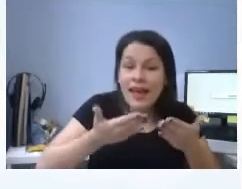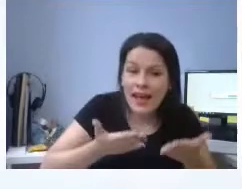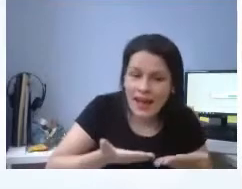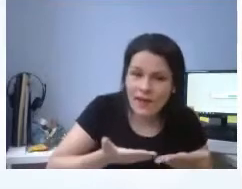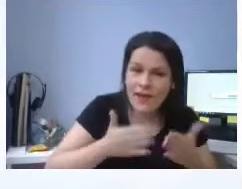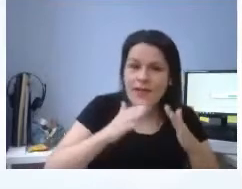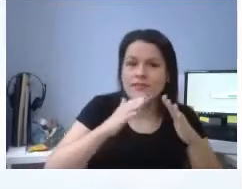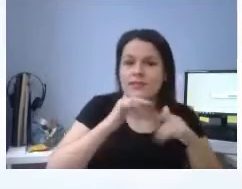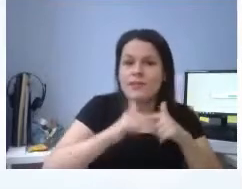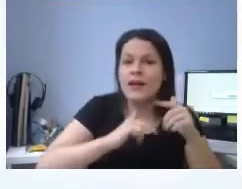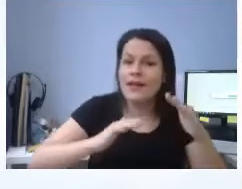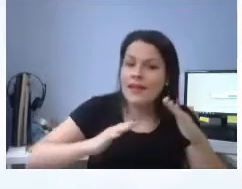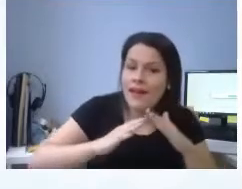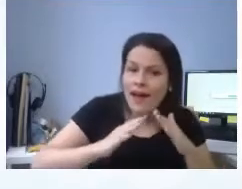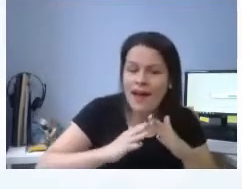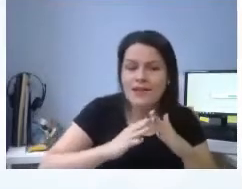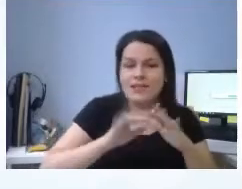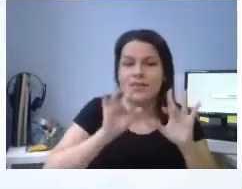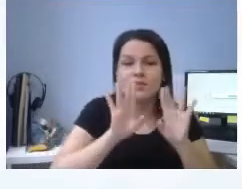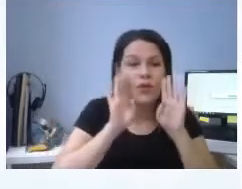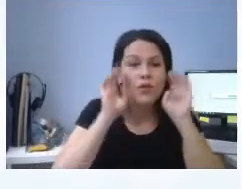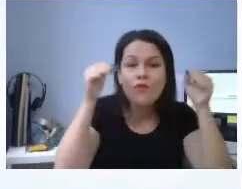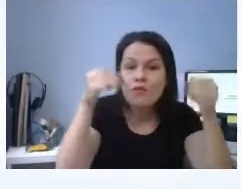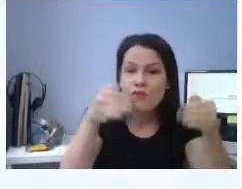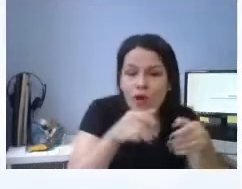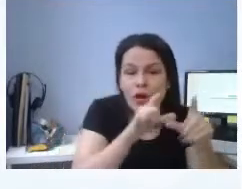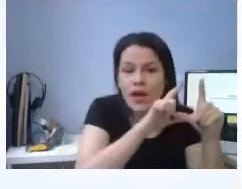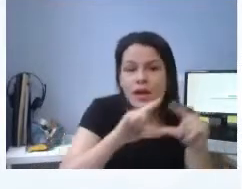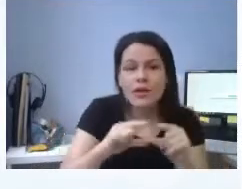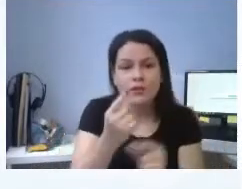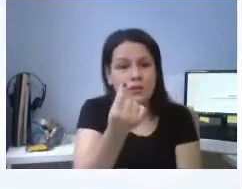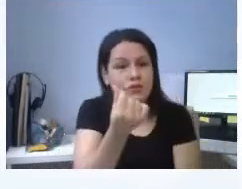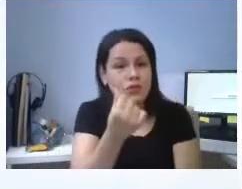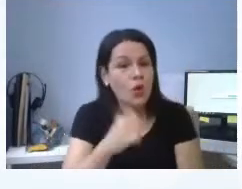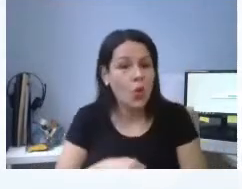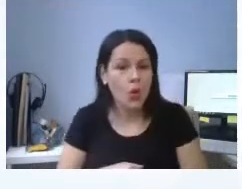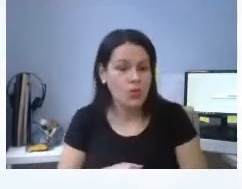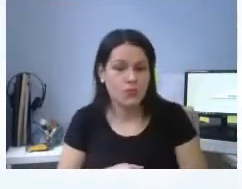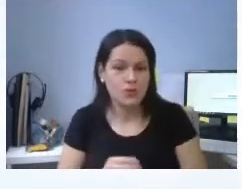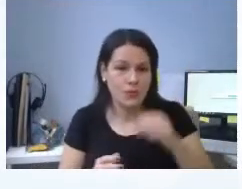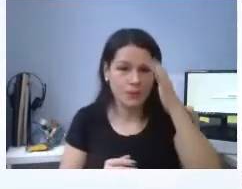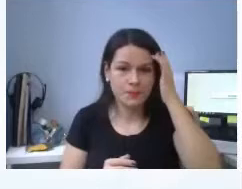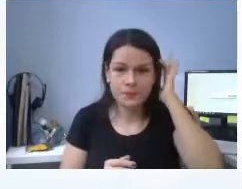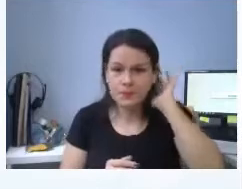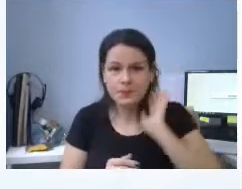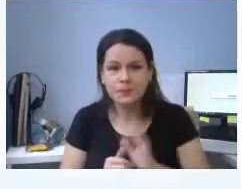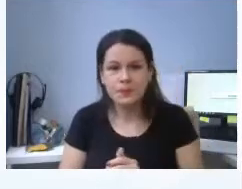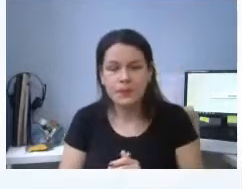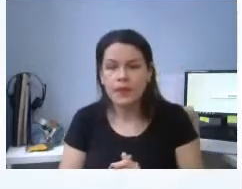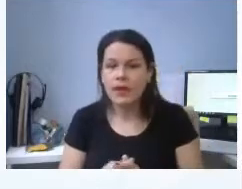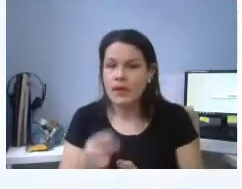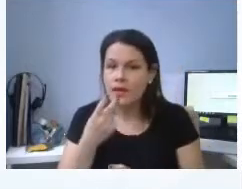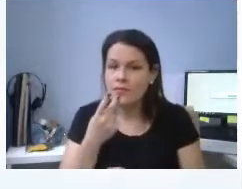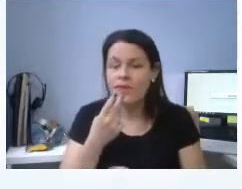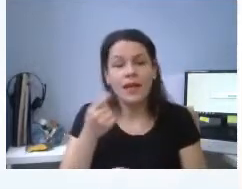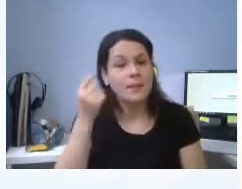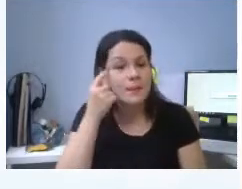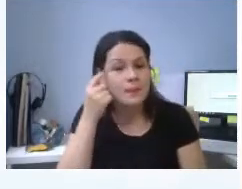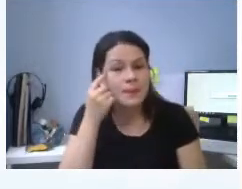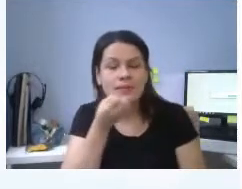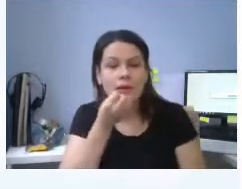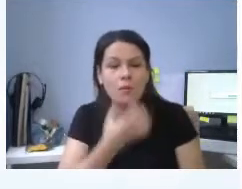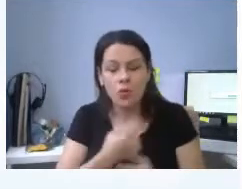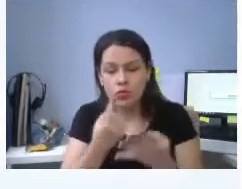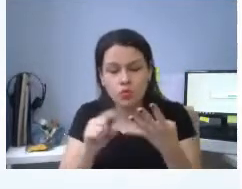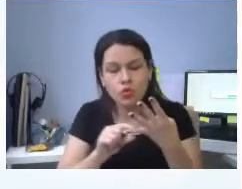reduzir custos, enfim. Né? Mas eu acho que é isso mesmo. Eu acho que, nesse caso, aí trata a exceção por exceção. Eu acho que